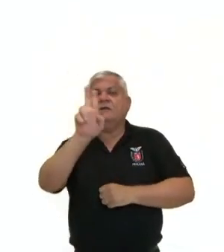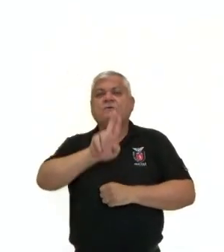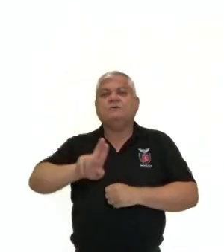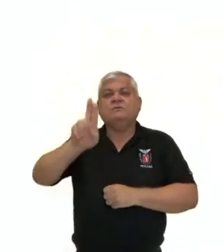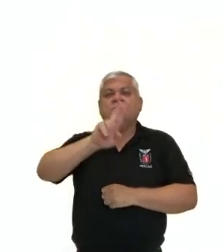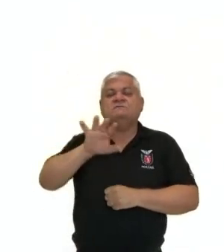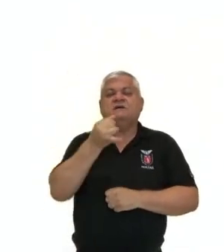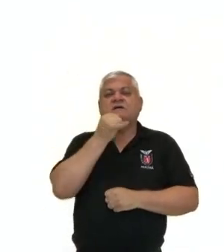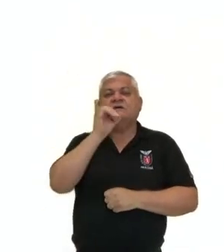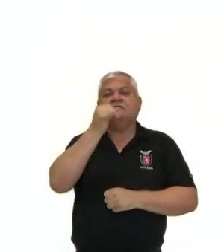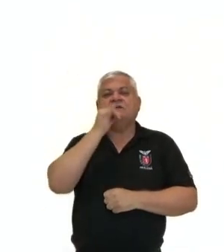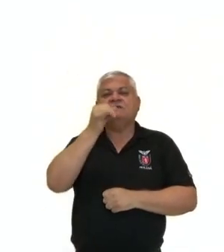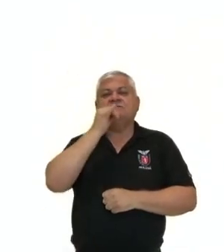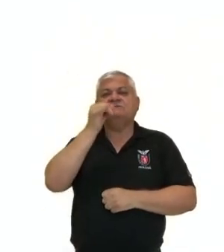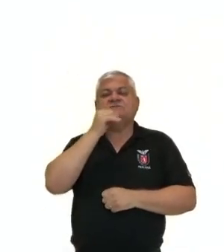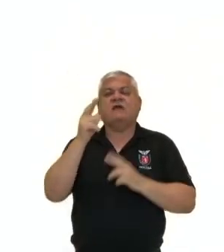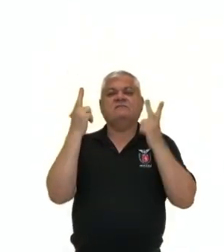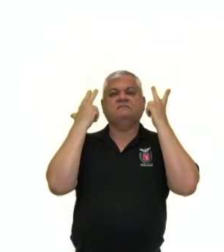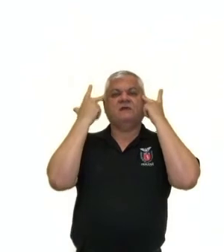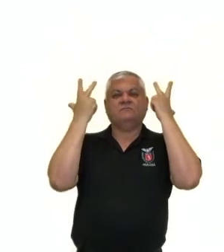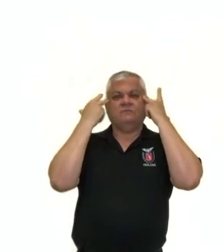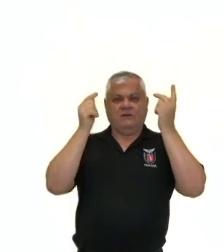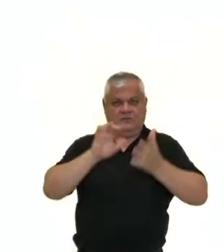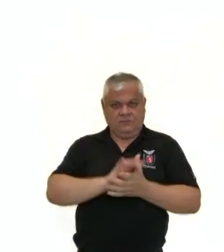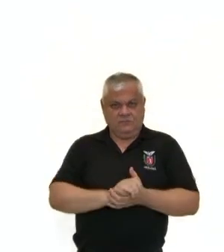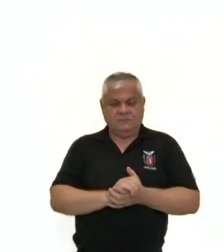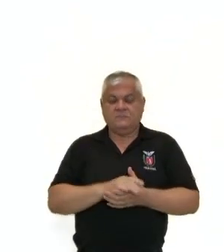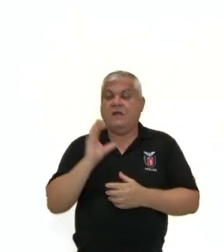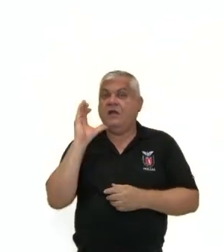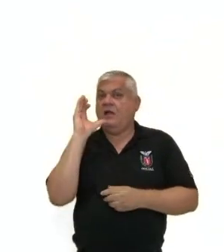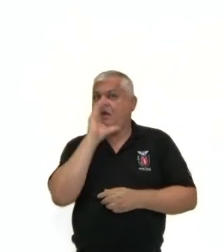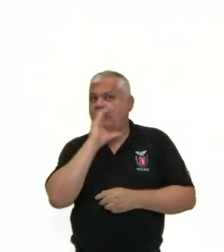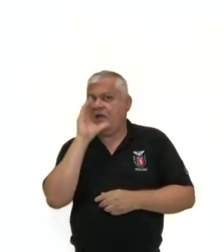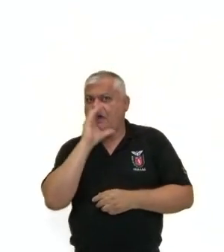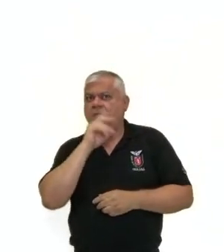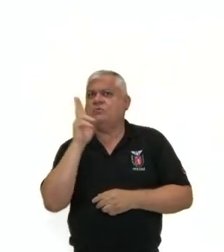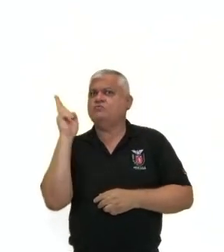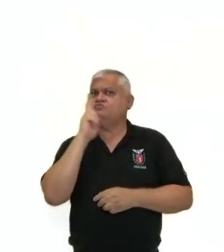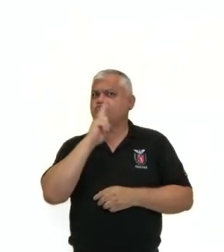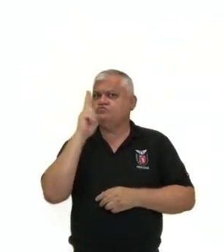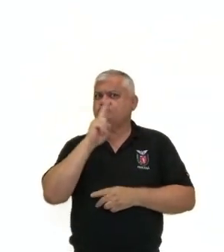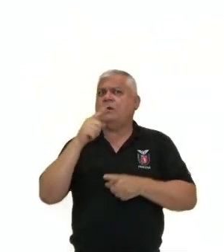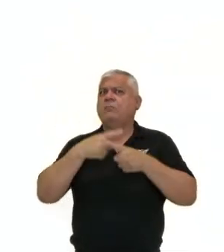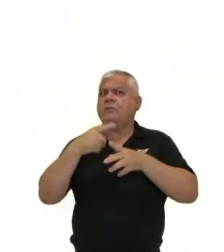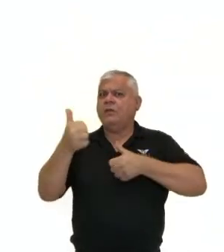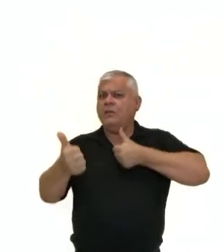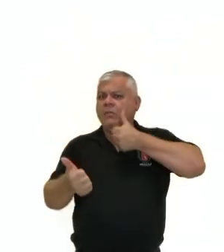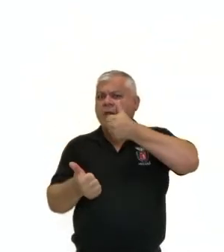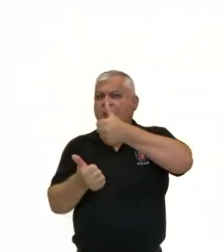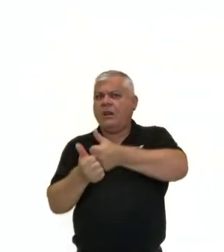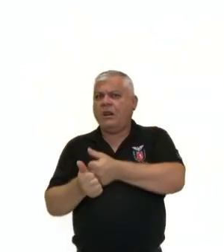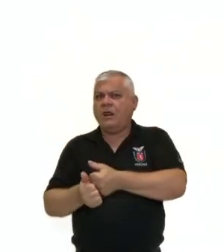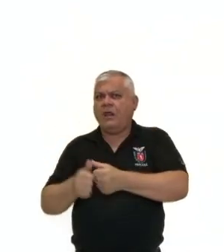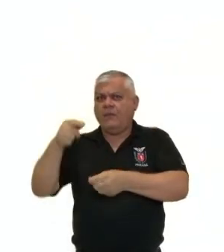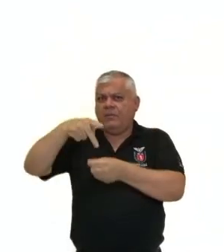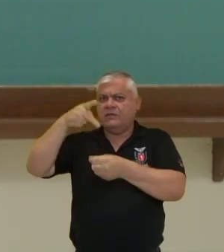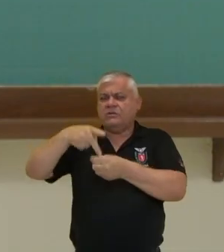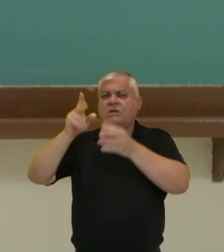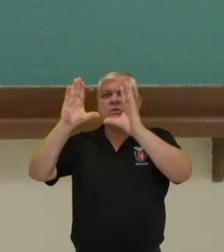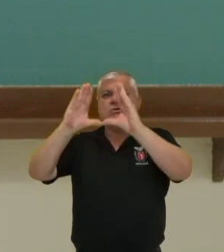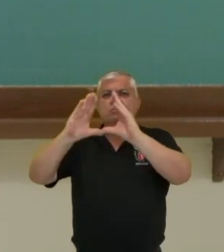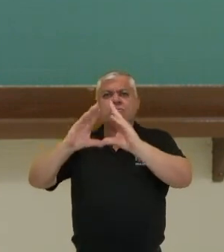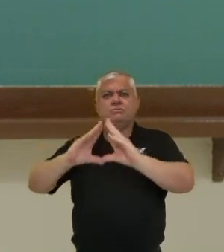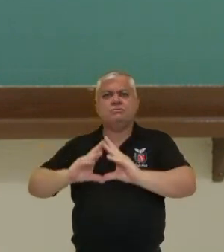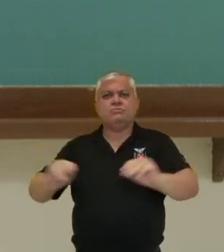das energias renováveis Isso deve ser feito o mais rápido possível pois as previsões no fim desse recurso energético estão